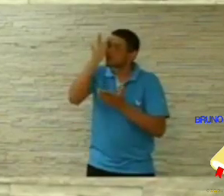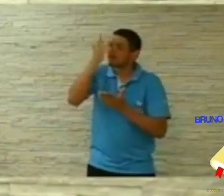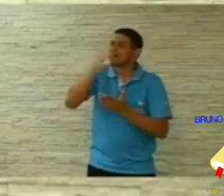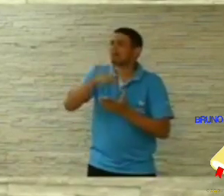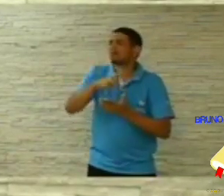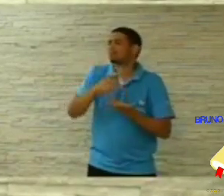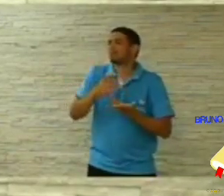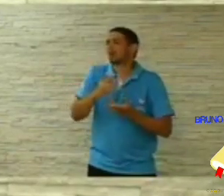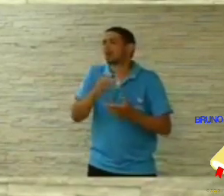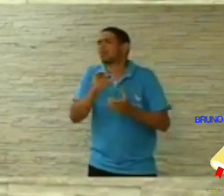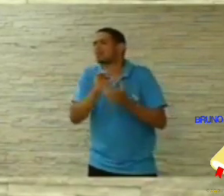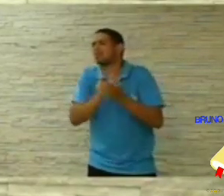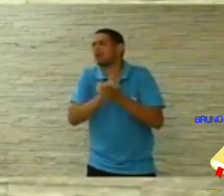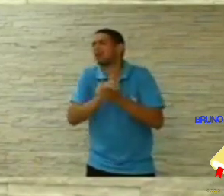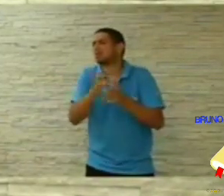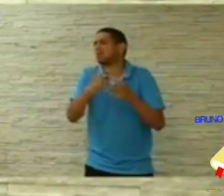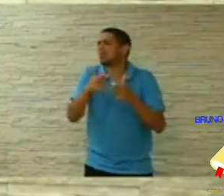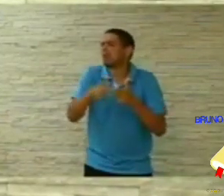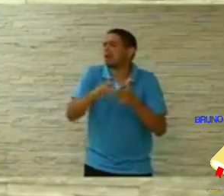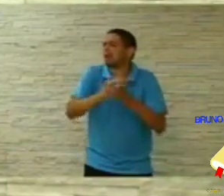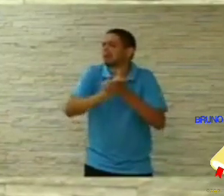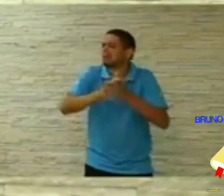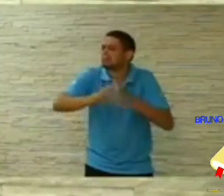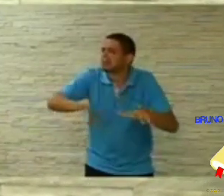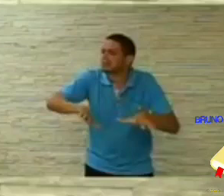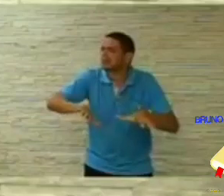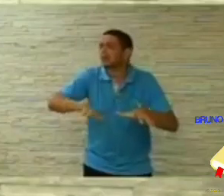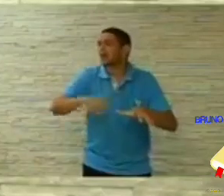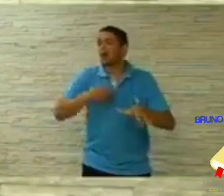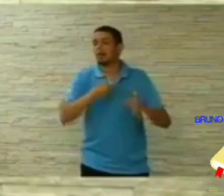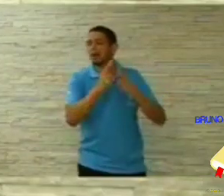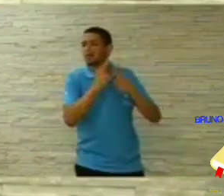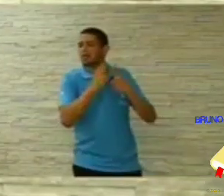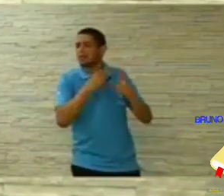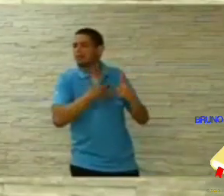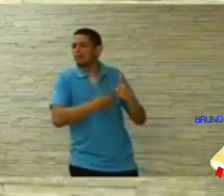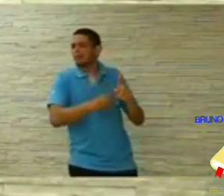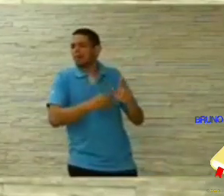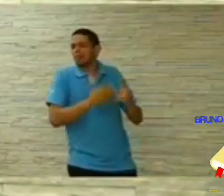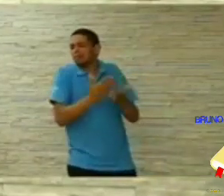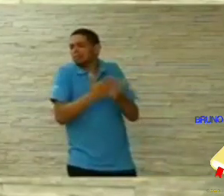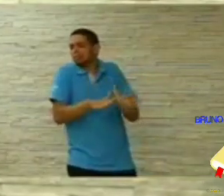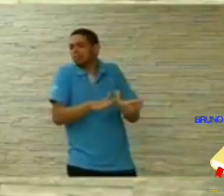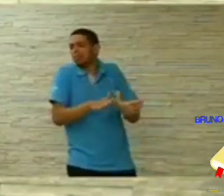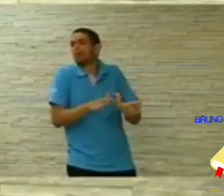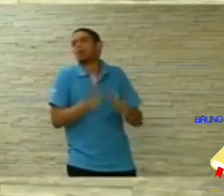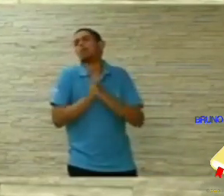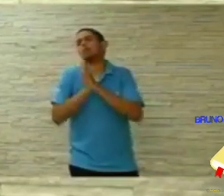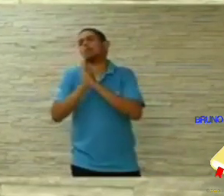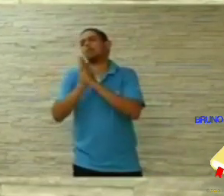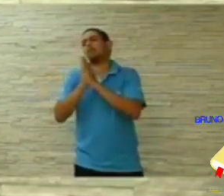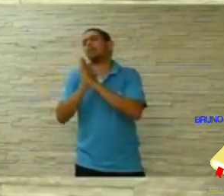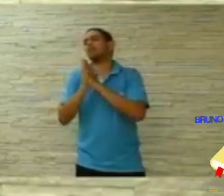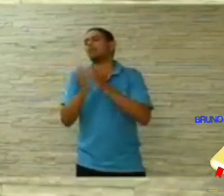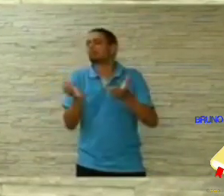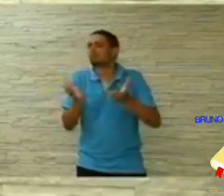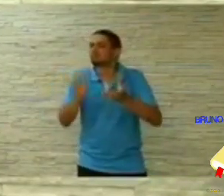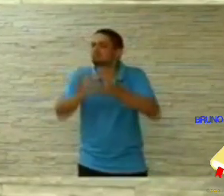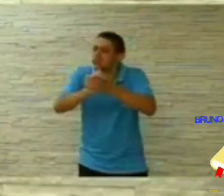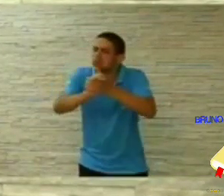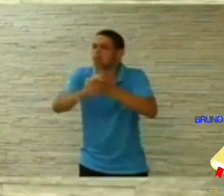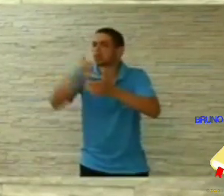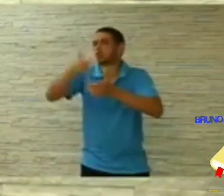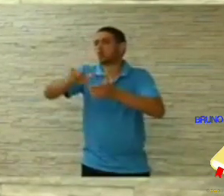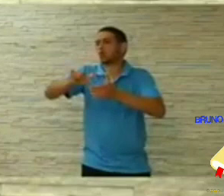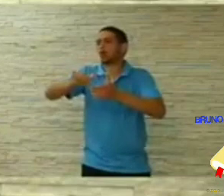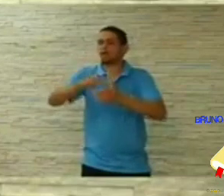casamento rompido, relacionamento com os filhos já acabado. Restaura em nome de Jesus.